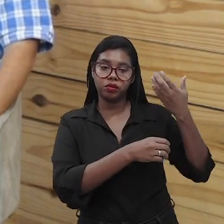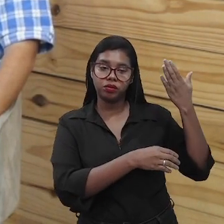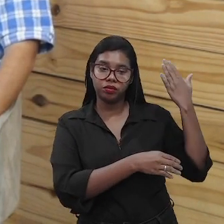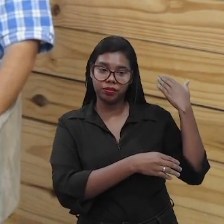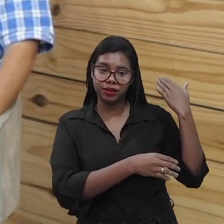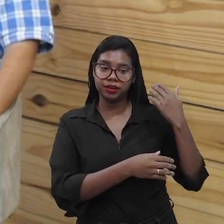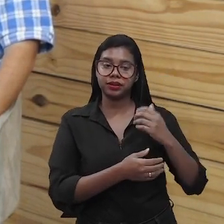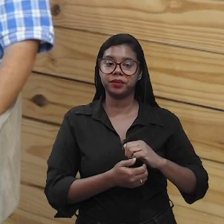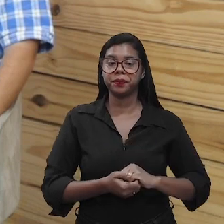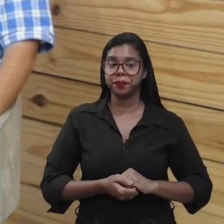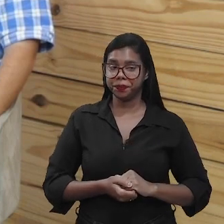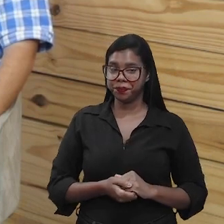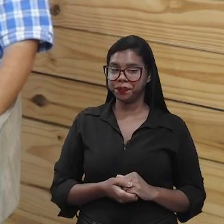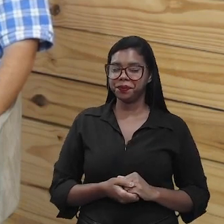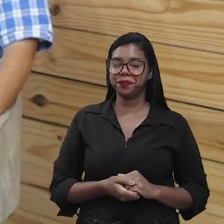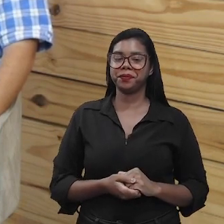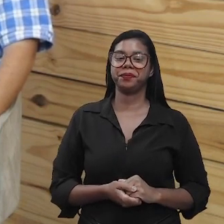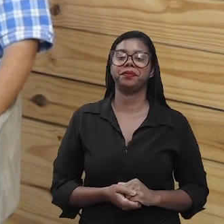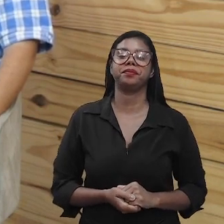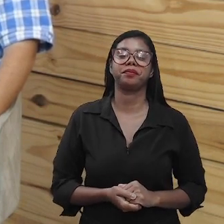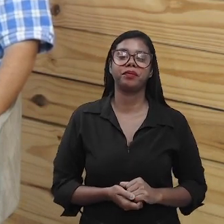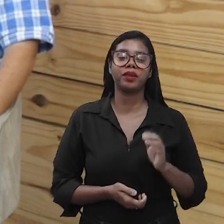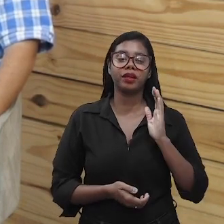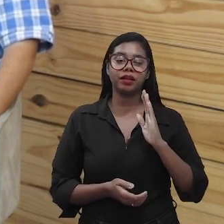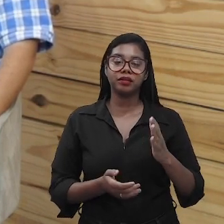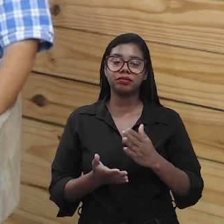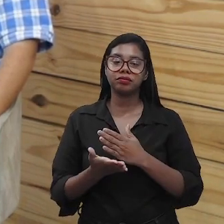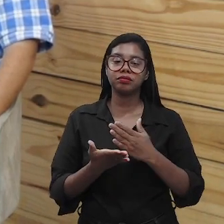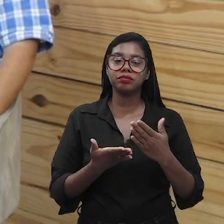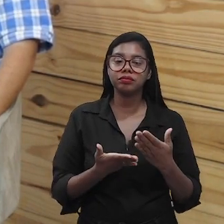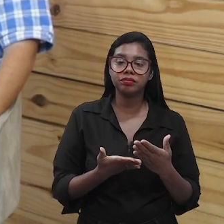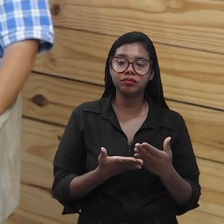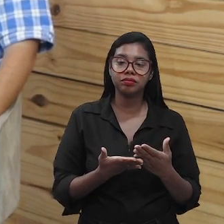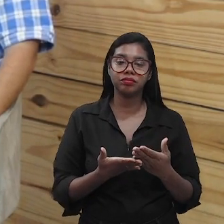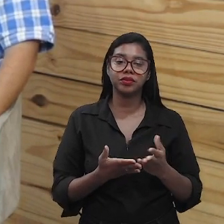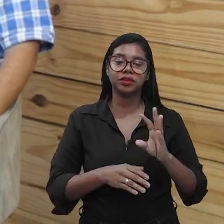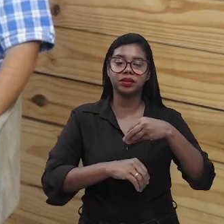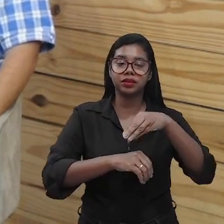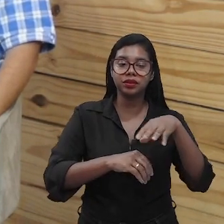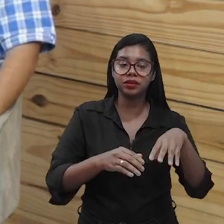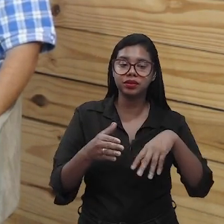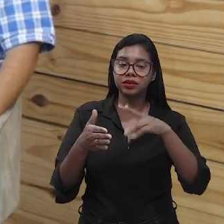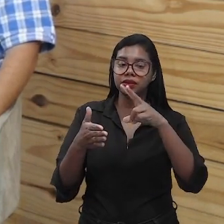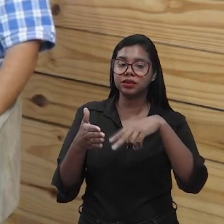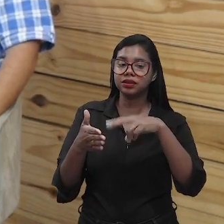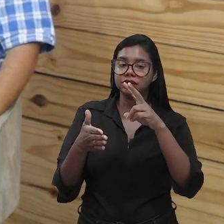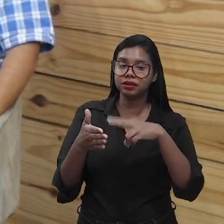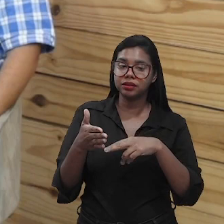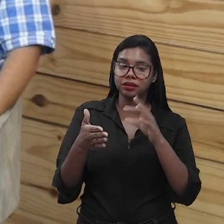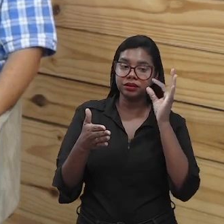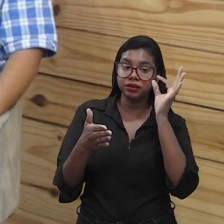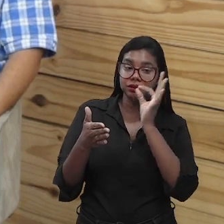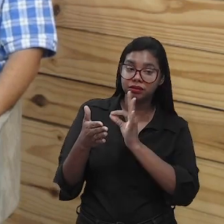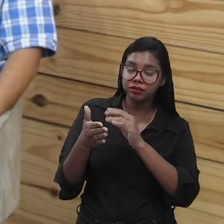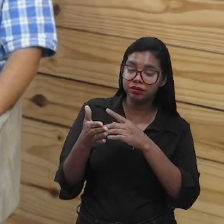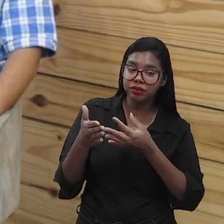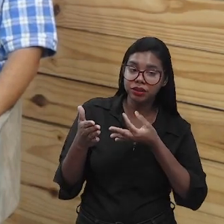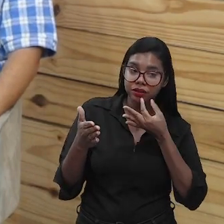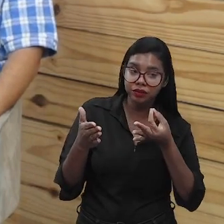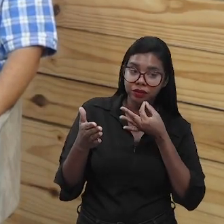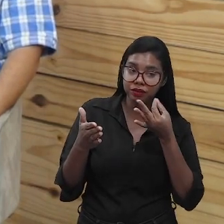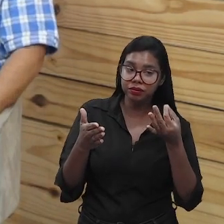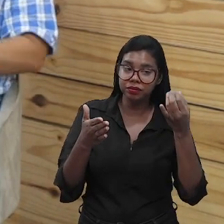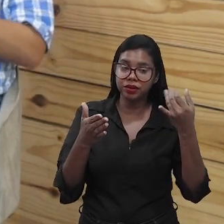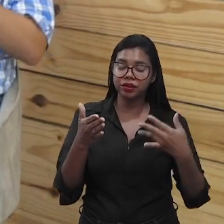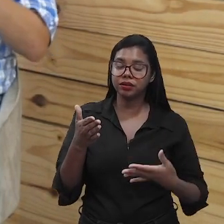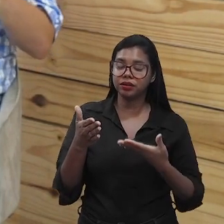Eu já estou numa fase em que já começo a receber as leituras, ou seja, as pessoas já estão dando o feedback do livro. E eu utilizo isso também como um